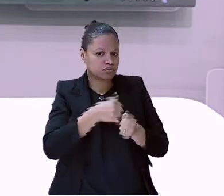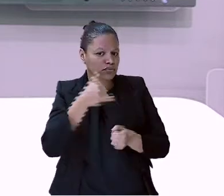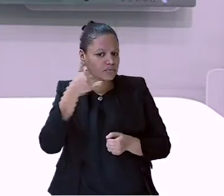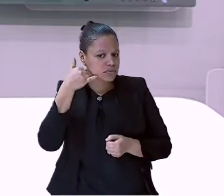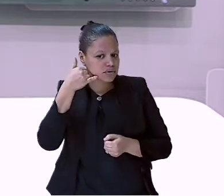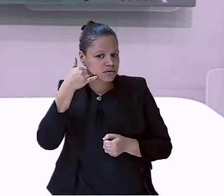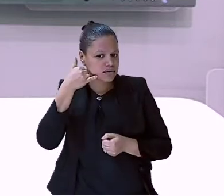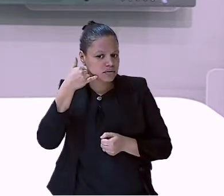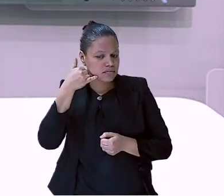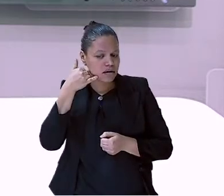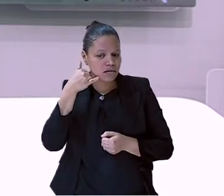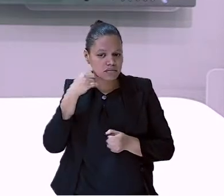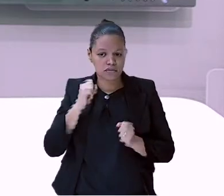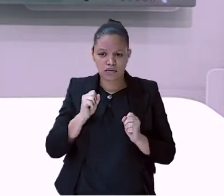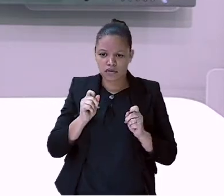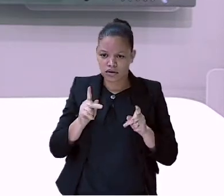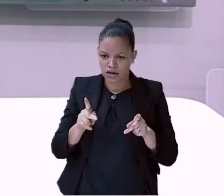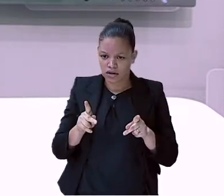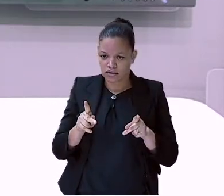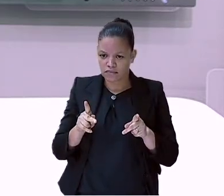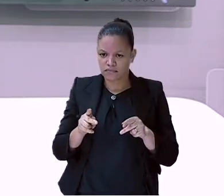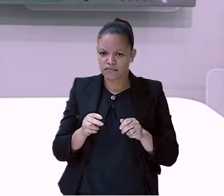que é o milímetro.